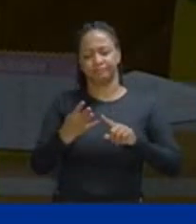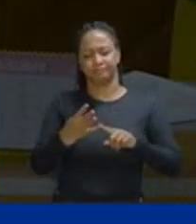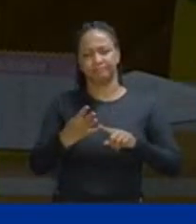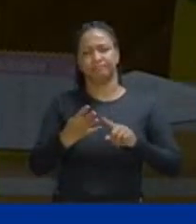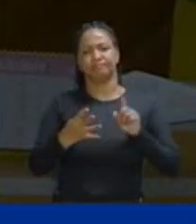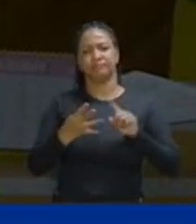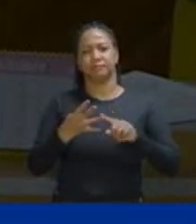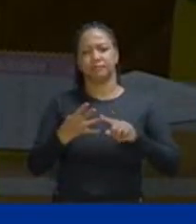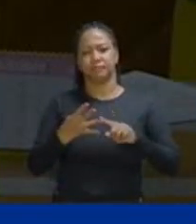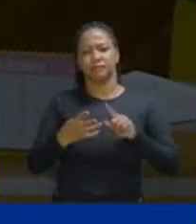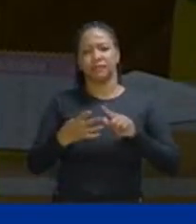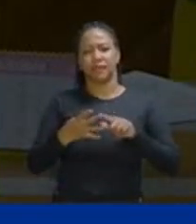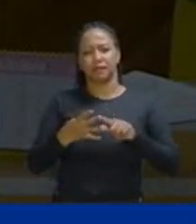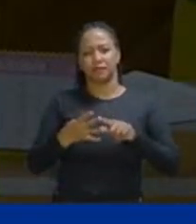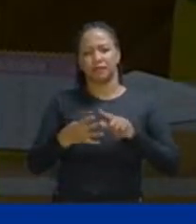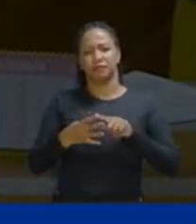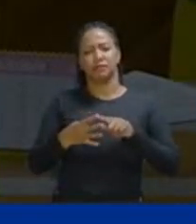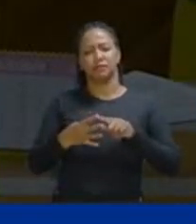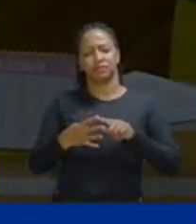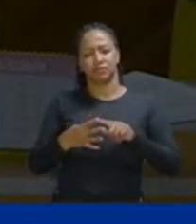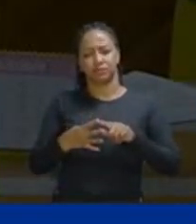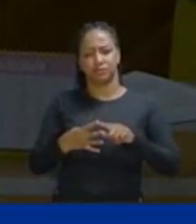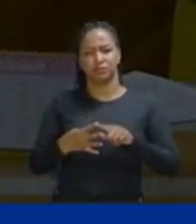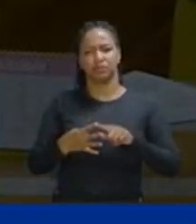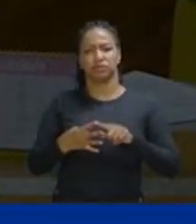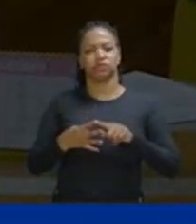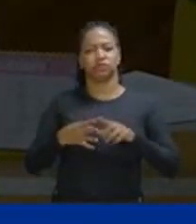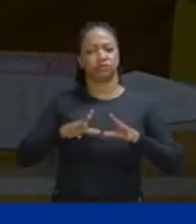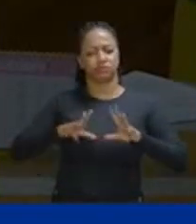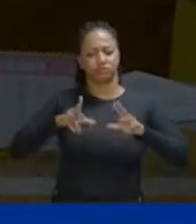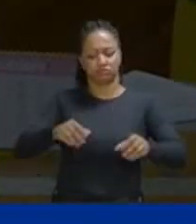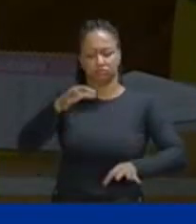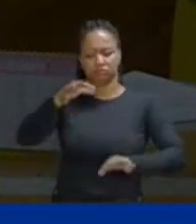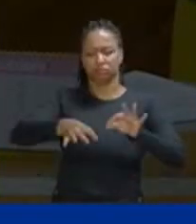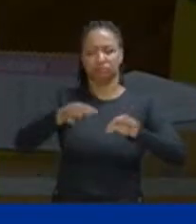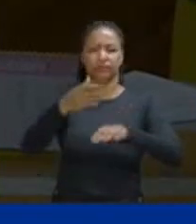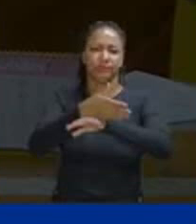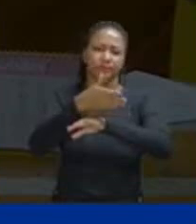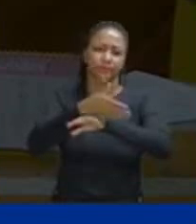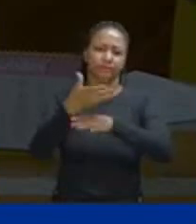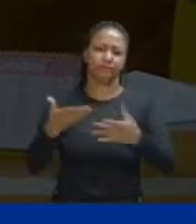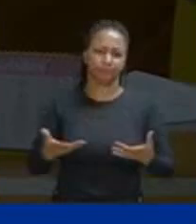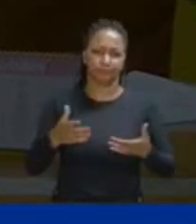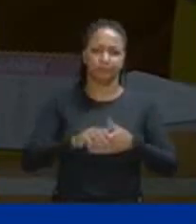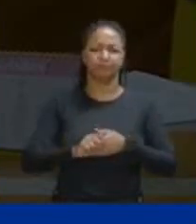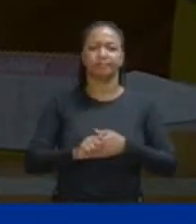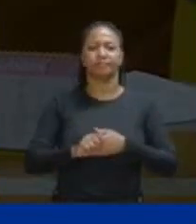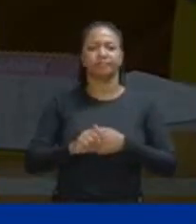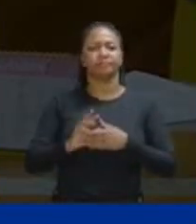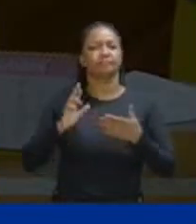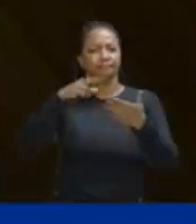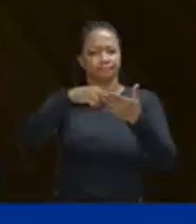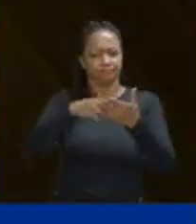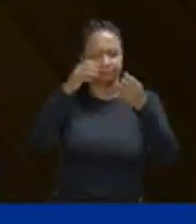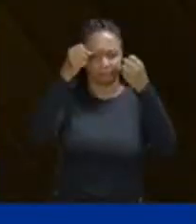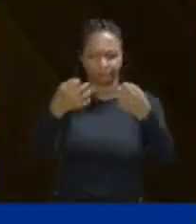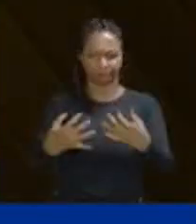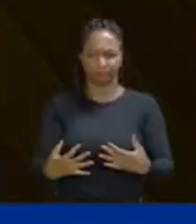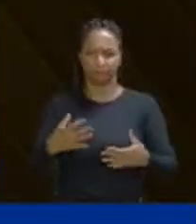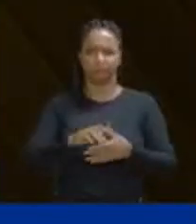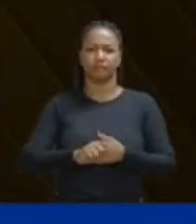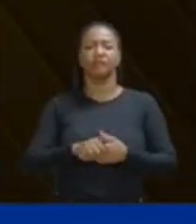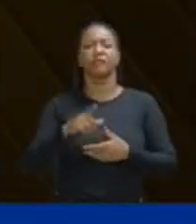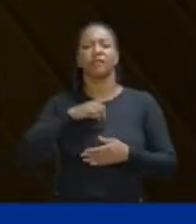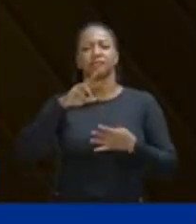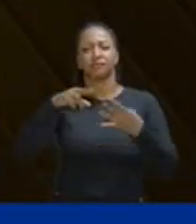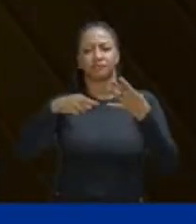Paula Santos, juiz Rivaldo Valente e juiz Carlos Torque. O relator está com a palavra. Trata-se de